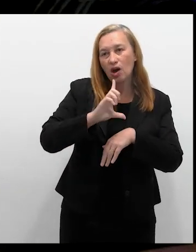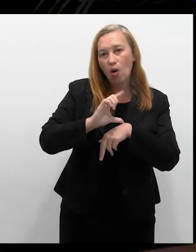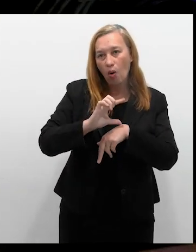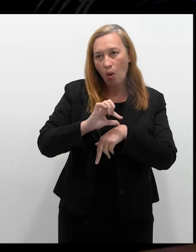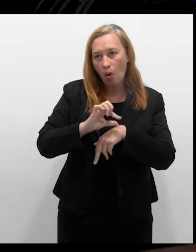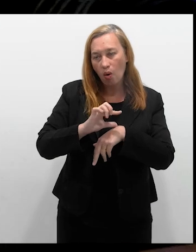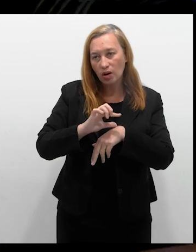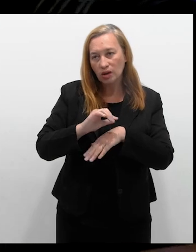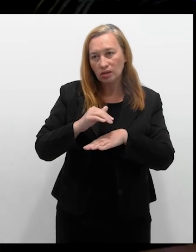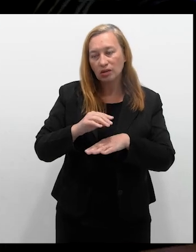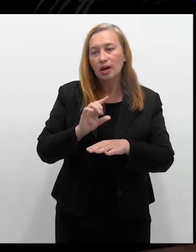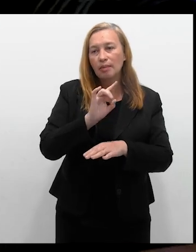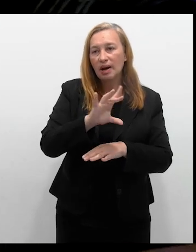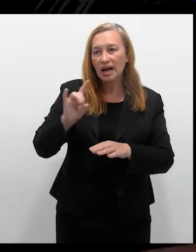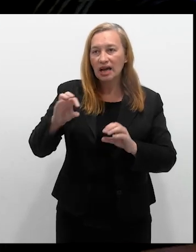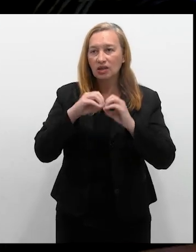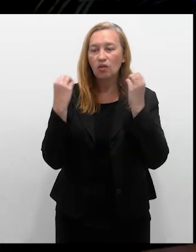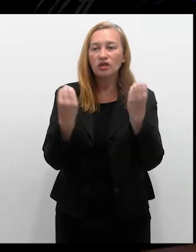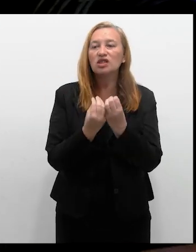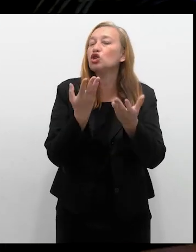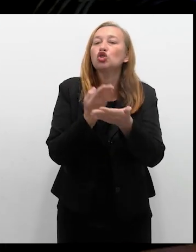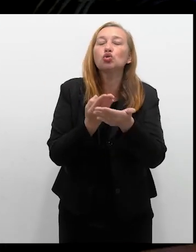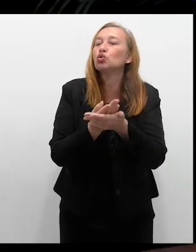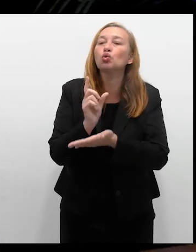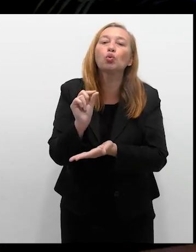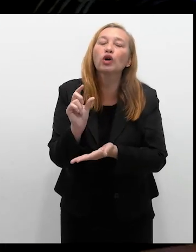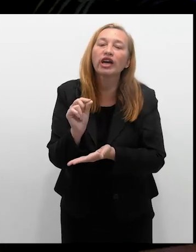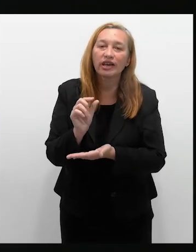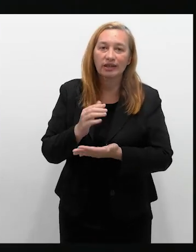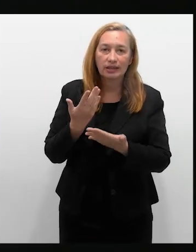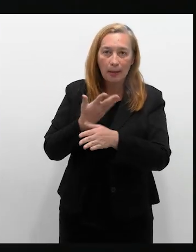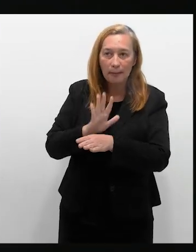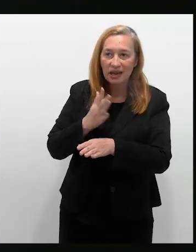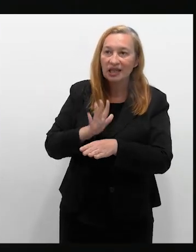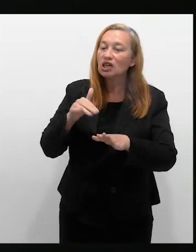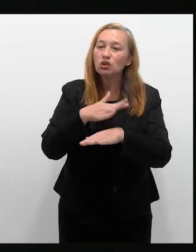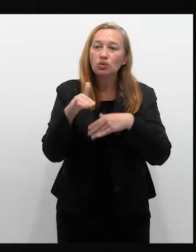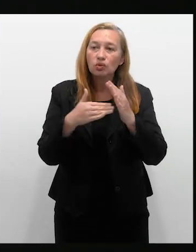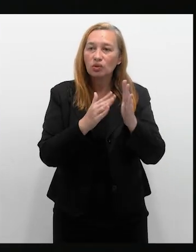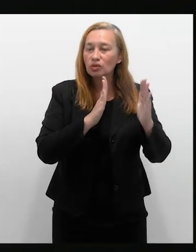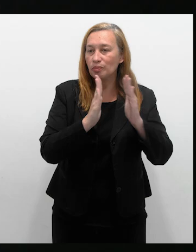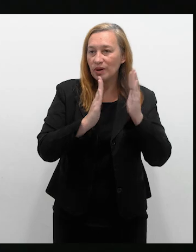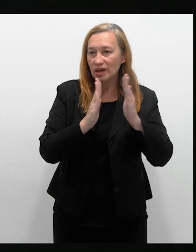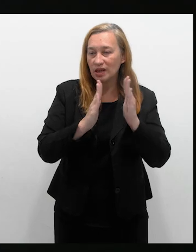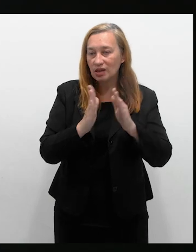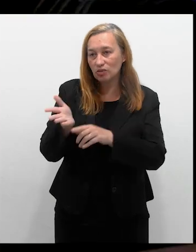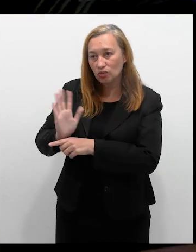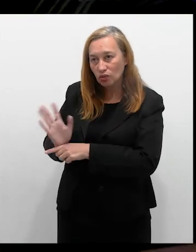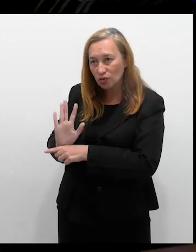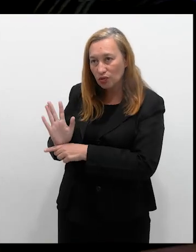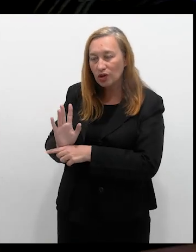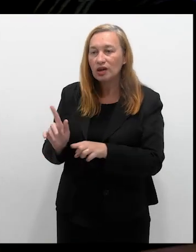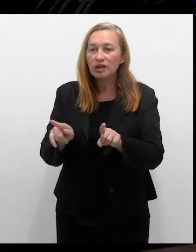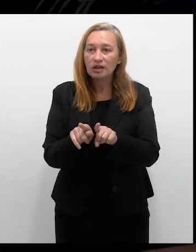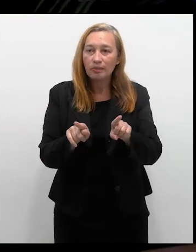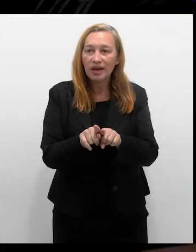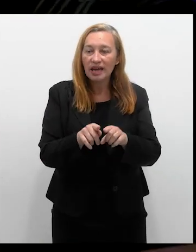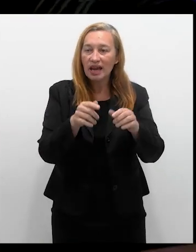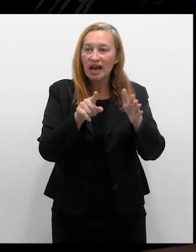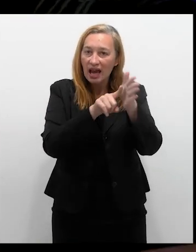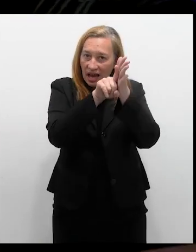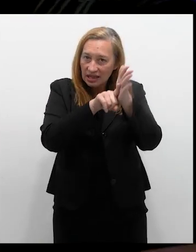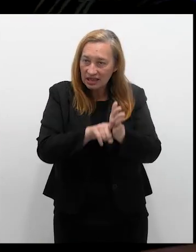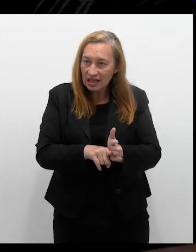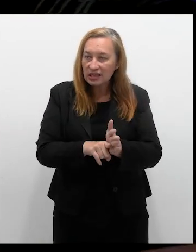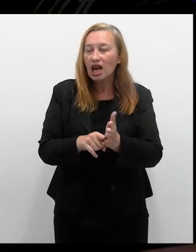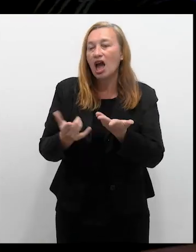horas de carga horária no total para cada oficina. E o que eles estudam efetivamente na prática? Todas as etapas de realização do filme e também análise